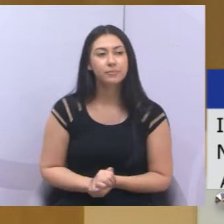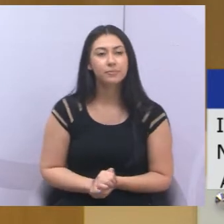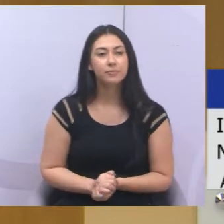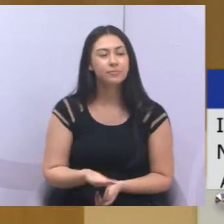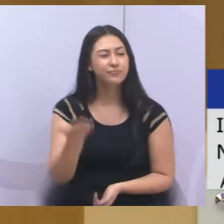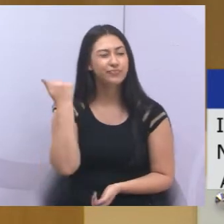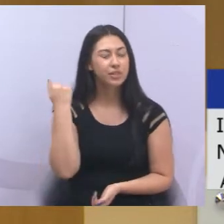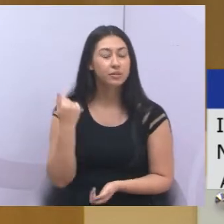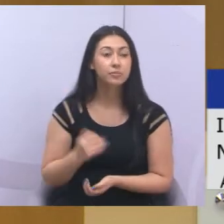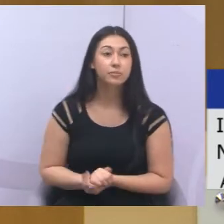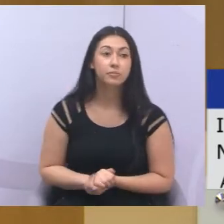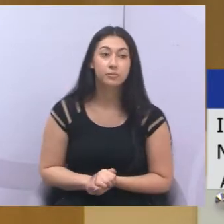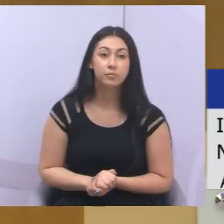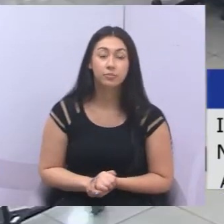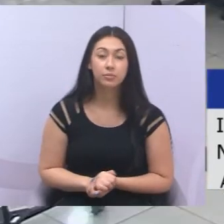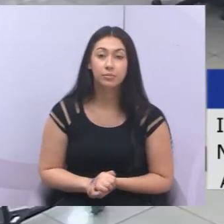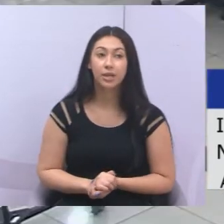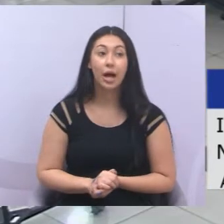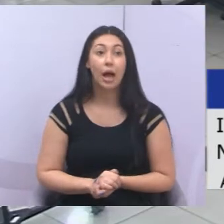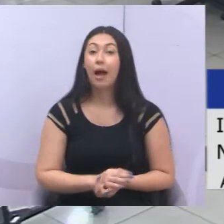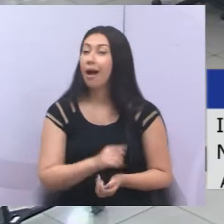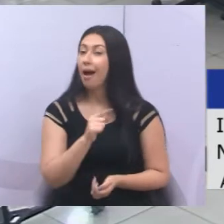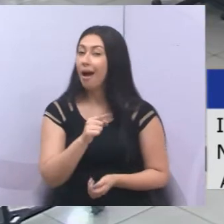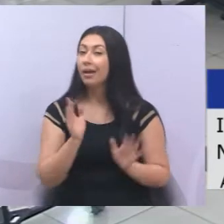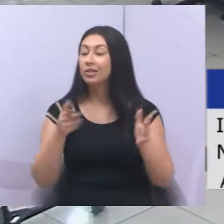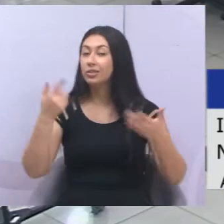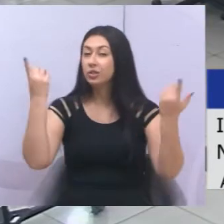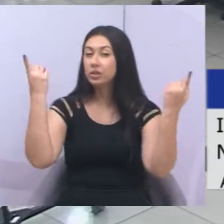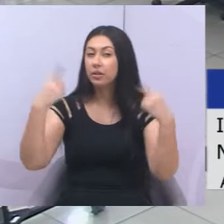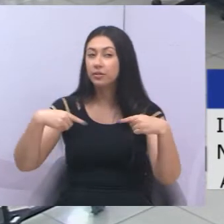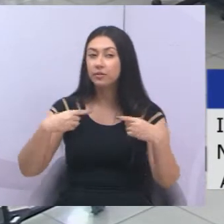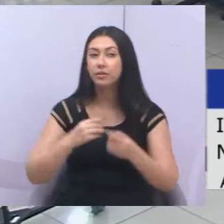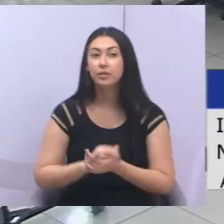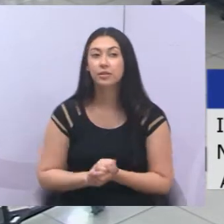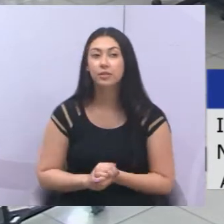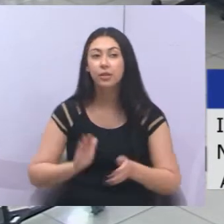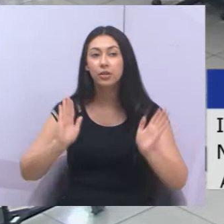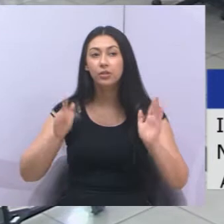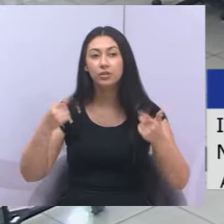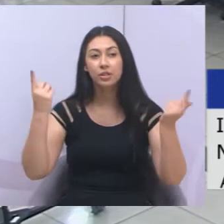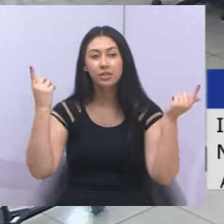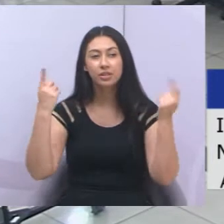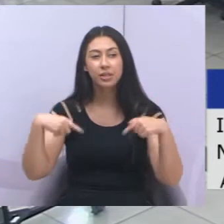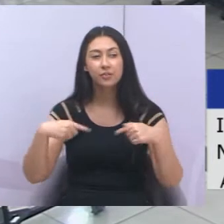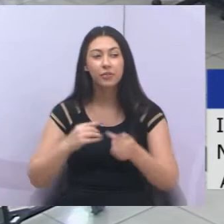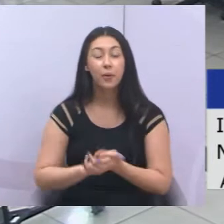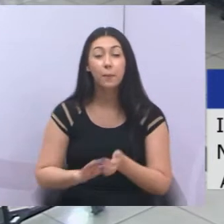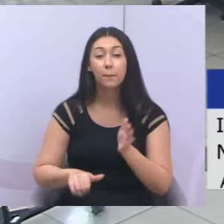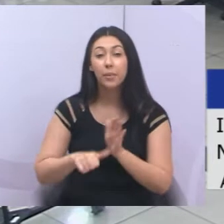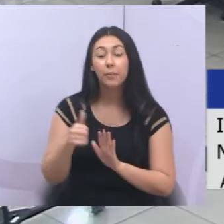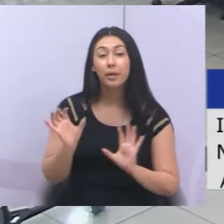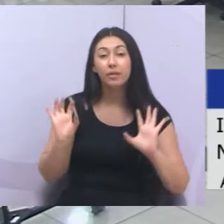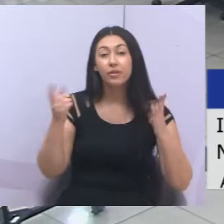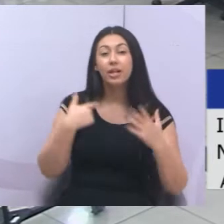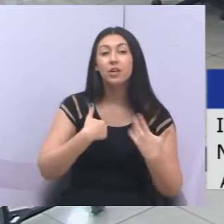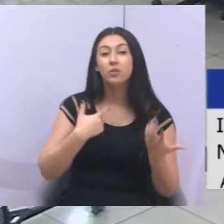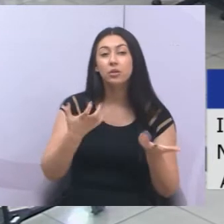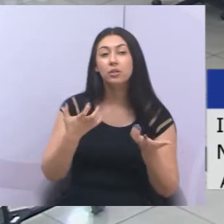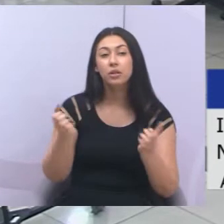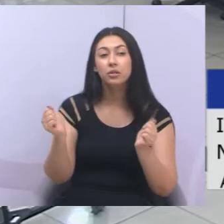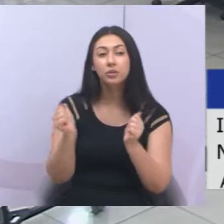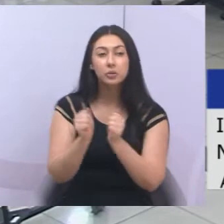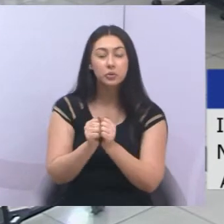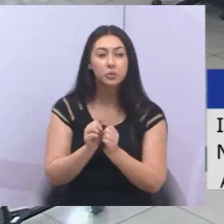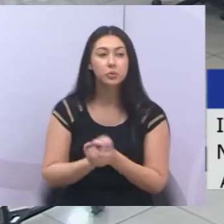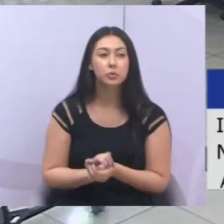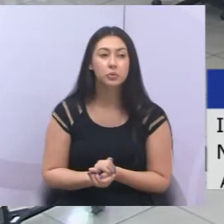vamos. Já lançou o desafio. Vamos que vamos. Está aí. Já lançou o desafio. Primeiro evento desse aqui, eu quero estar lá junto contigo. Tamo